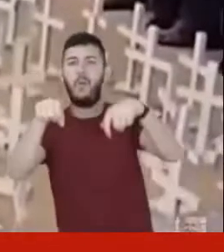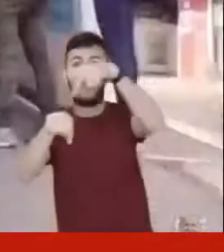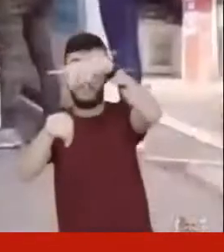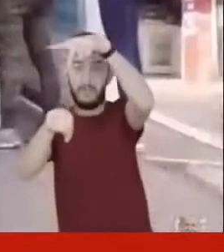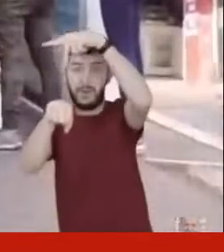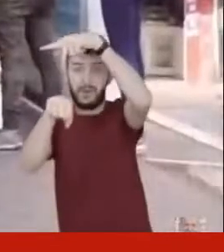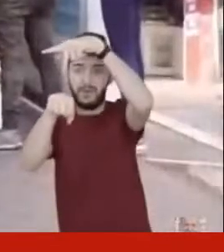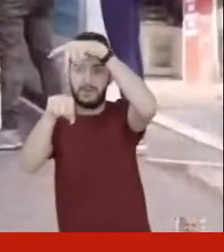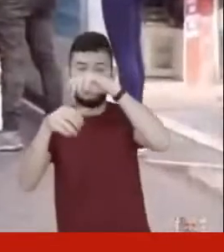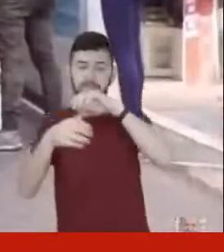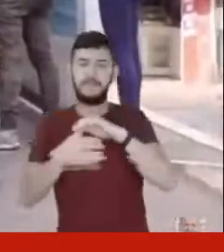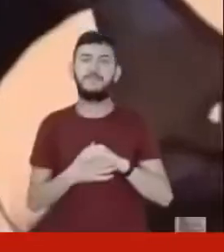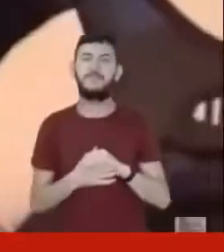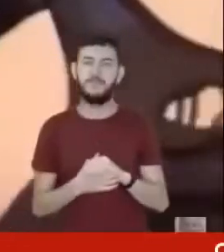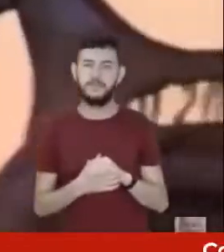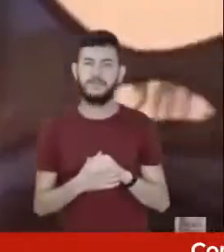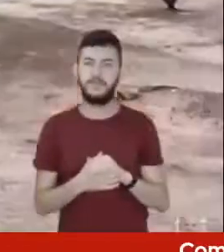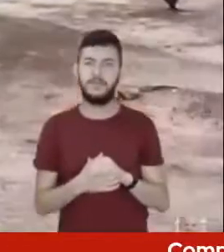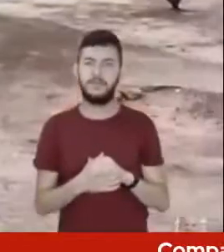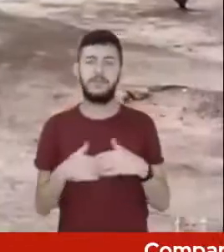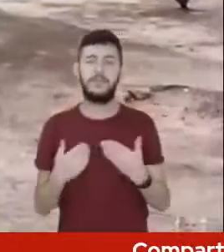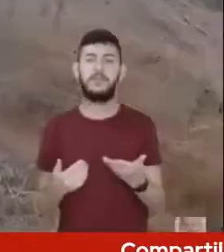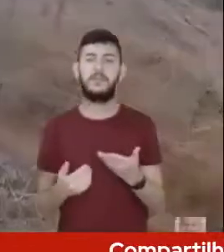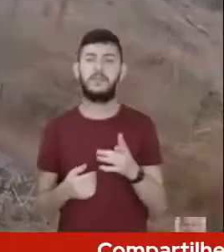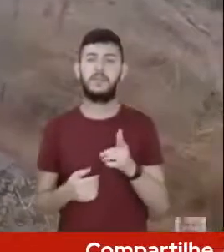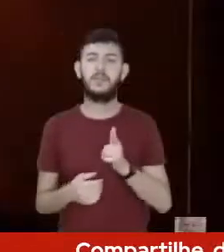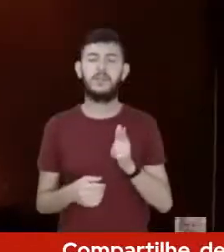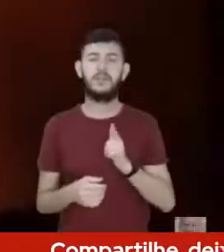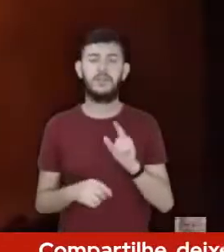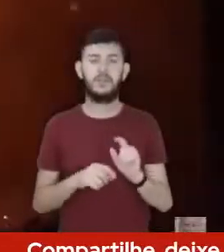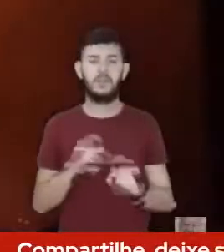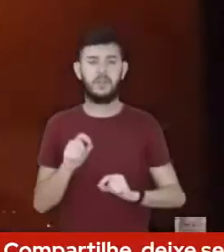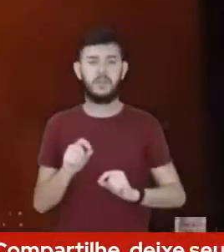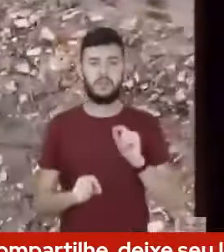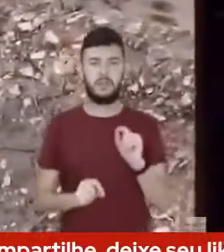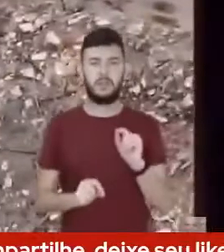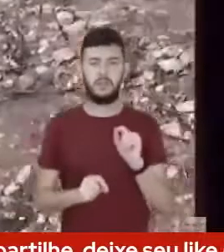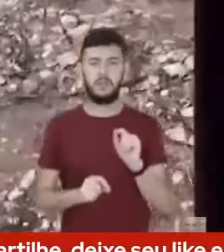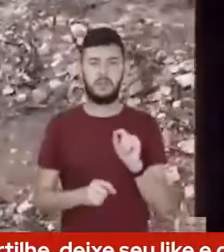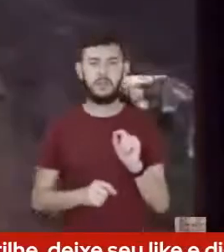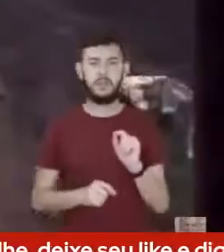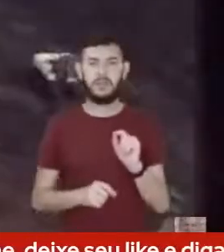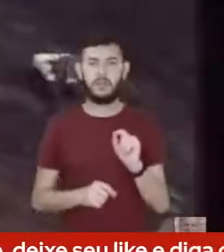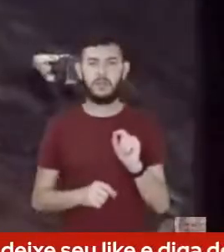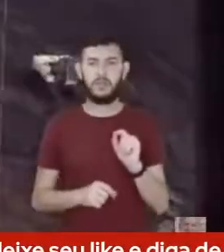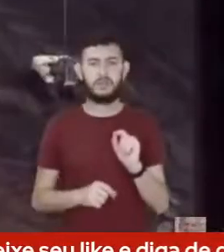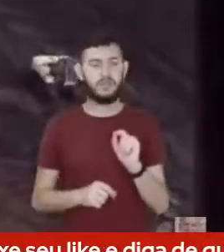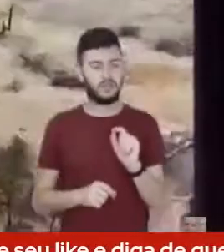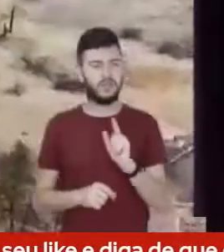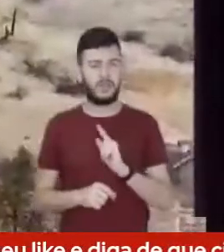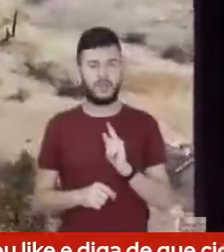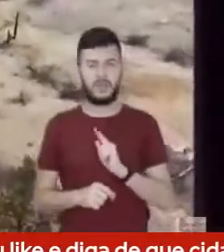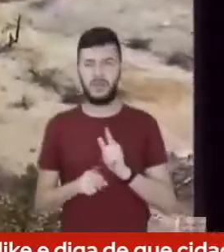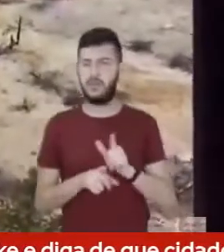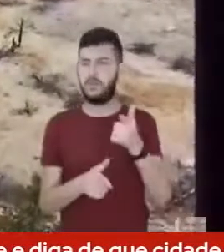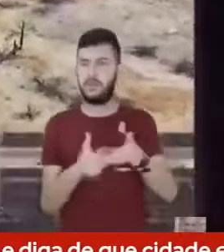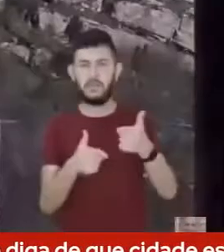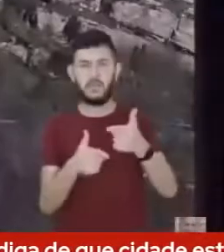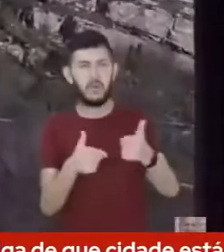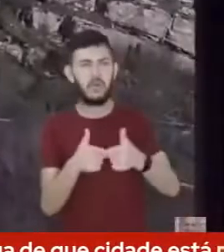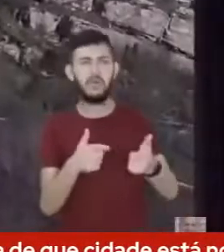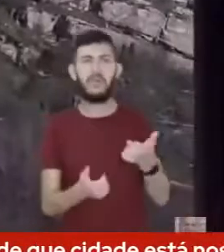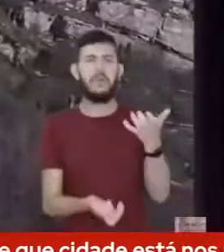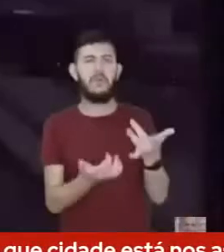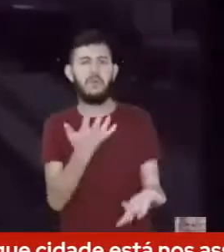de mortos sepultados em valas comuns, miséria, queimadas, devastação do meio ambiente, falas e